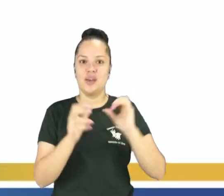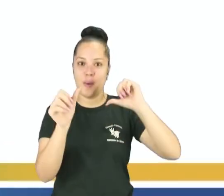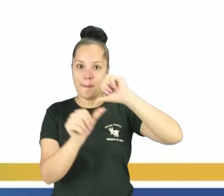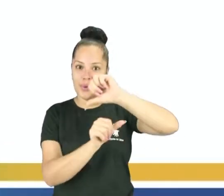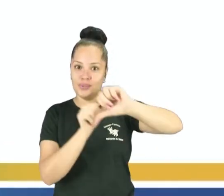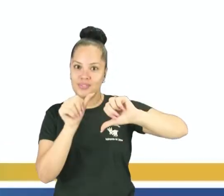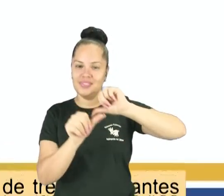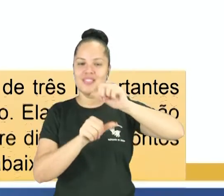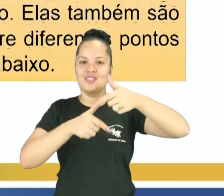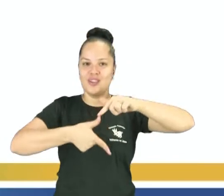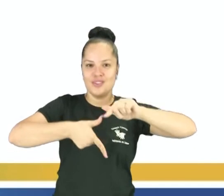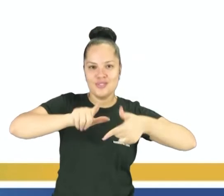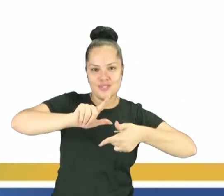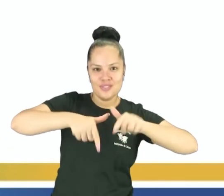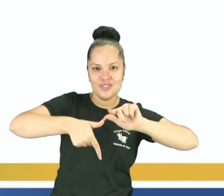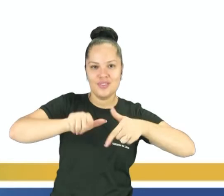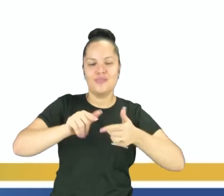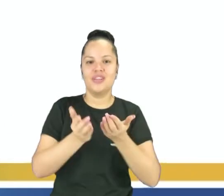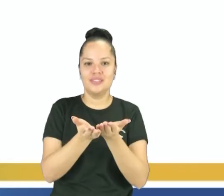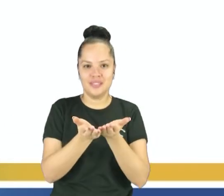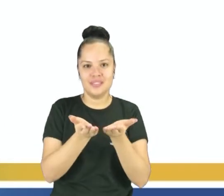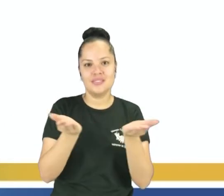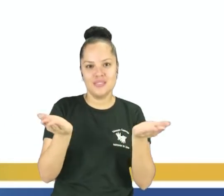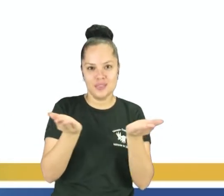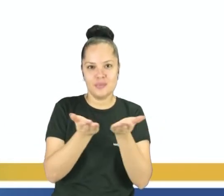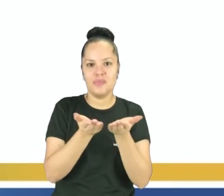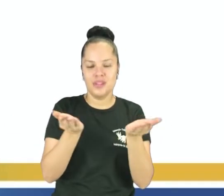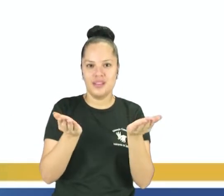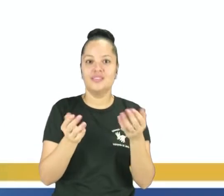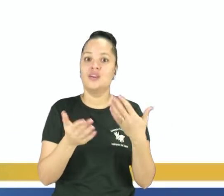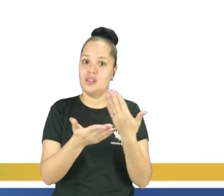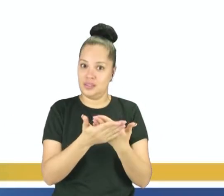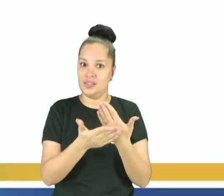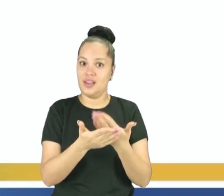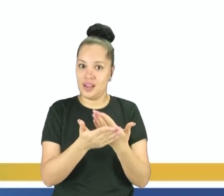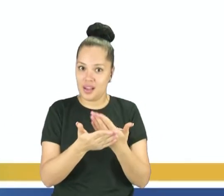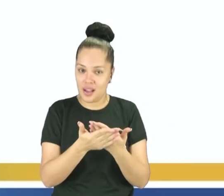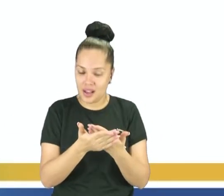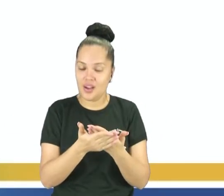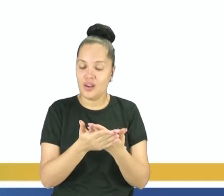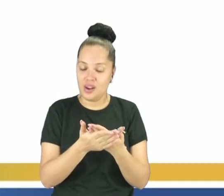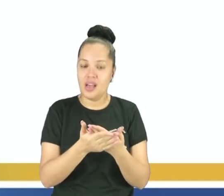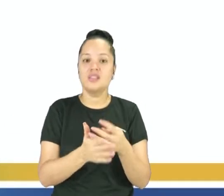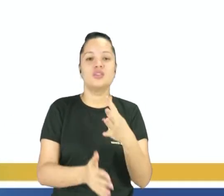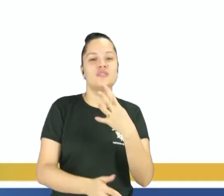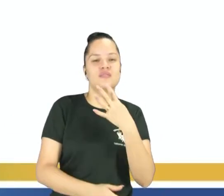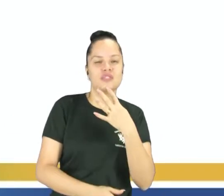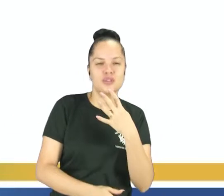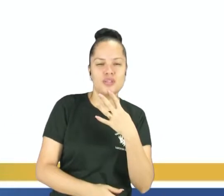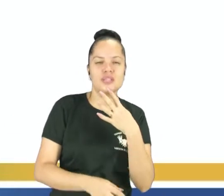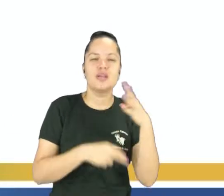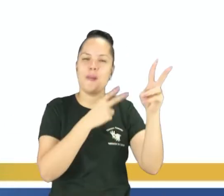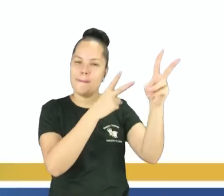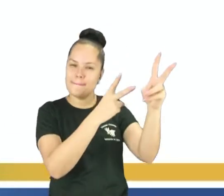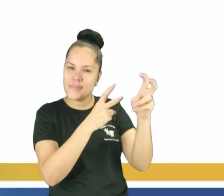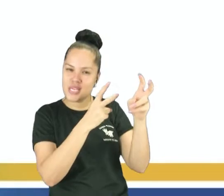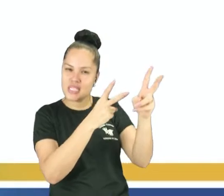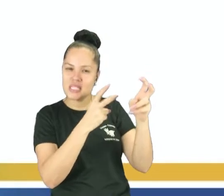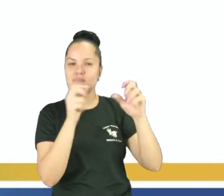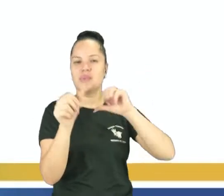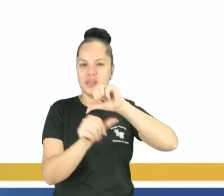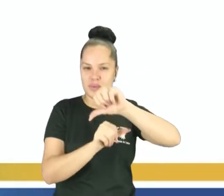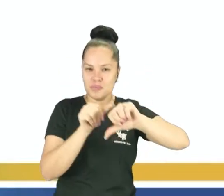Transformações geométricas no plano. Em nossa aula, faremos um trabalho de reconhecimento de três importantes